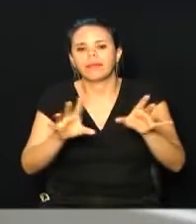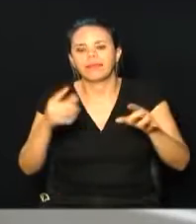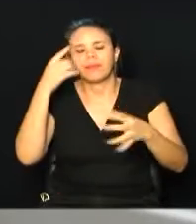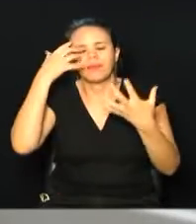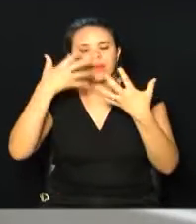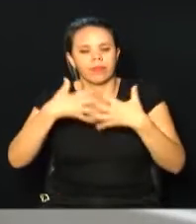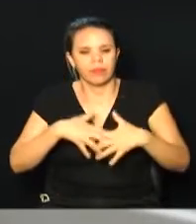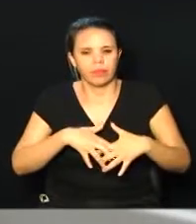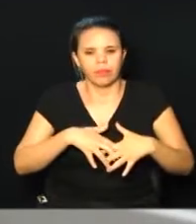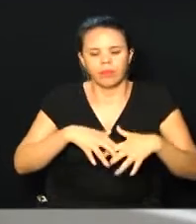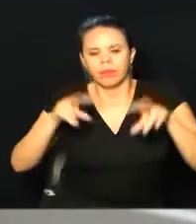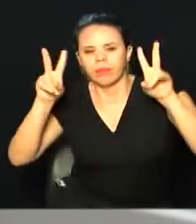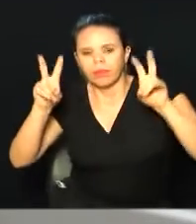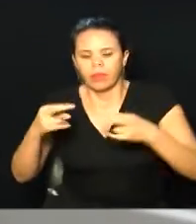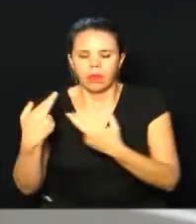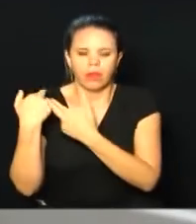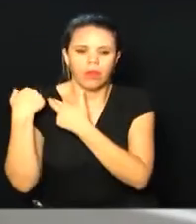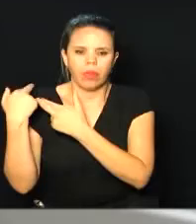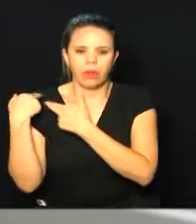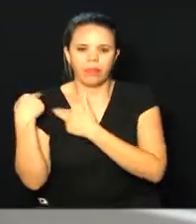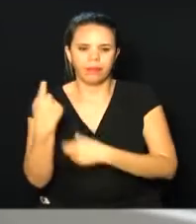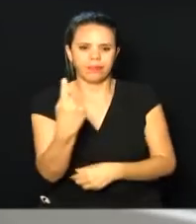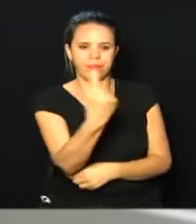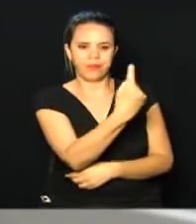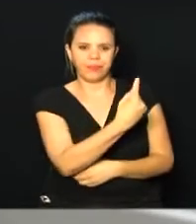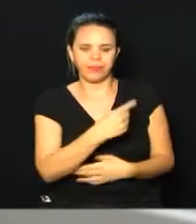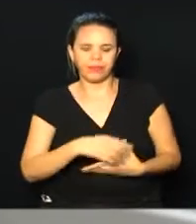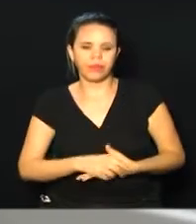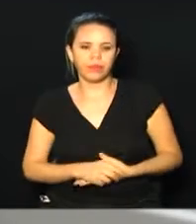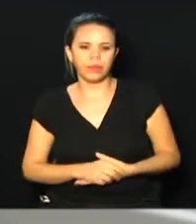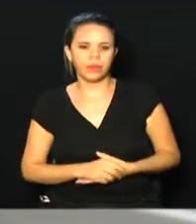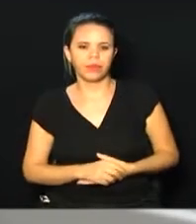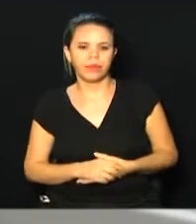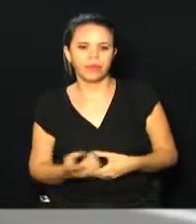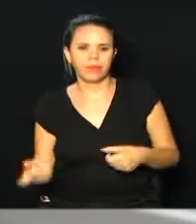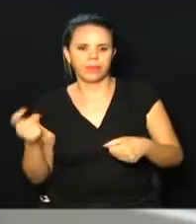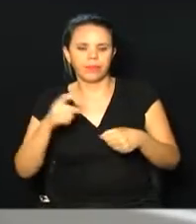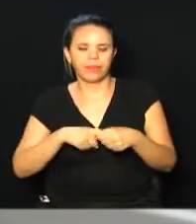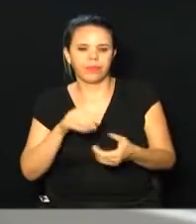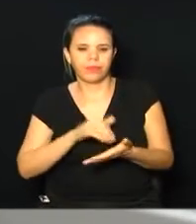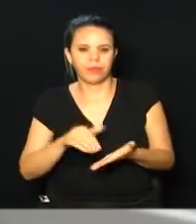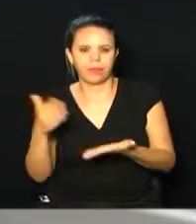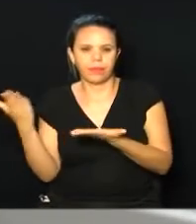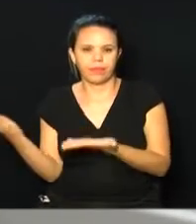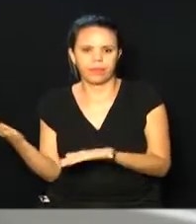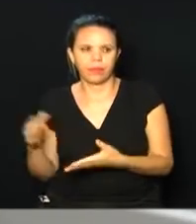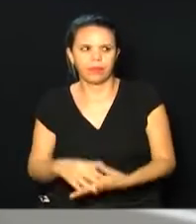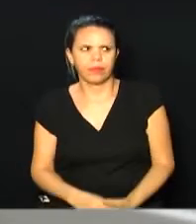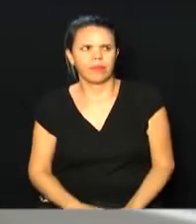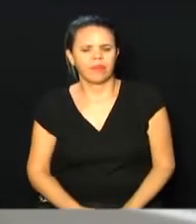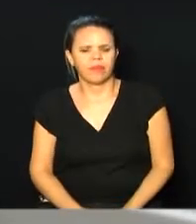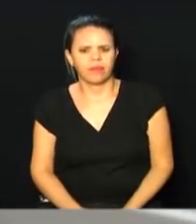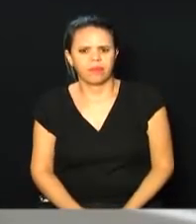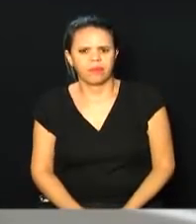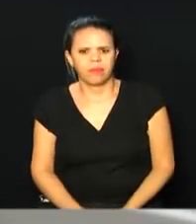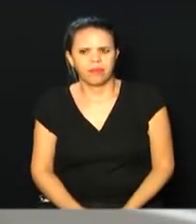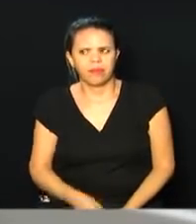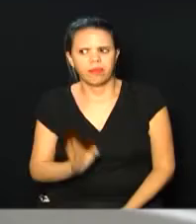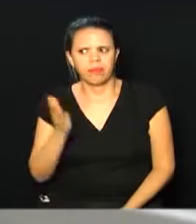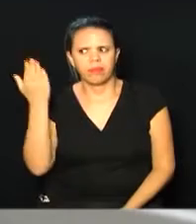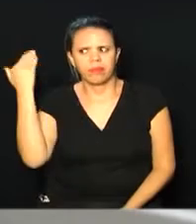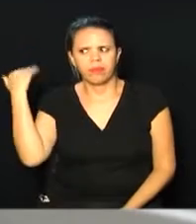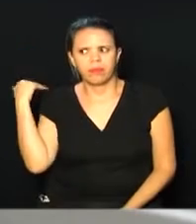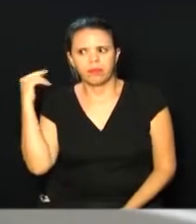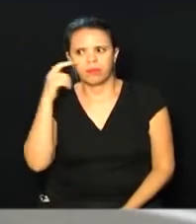reflexão sobre a responsabilidade de cada um. E eu vou voltar com o secretário Paulela, que falou sobre isso já lá, deu